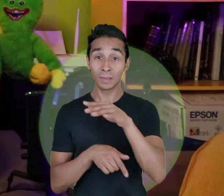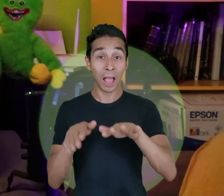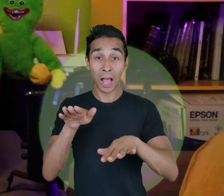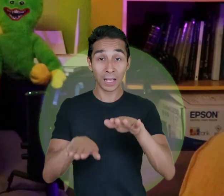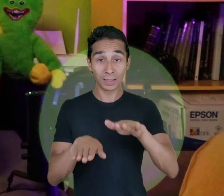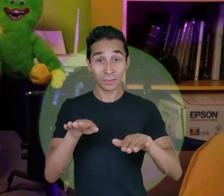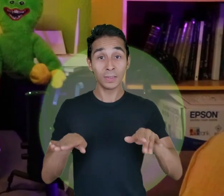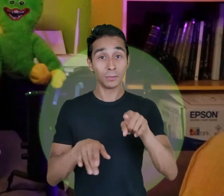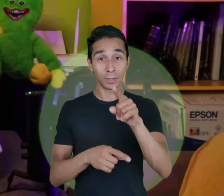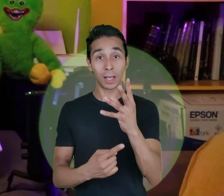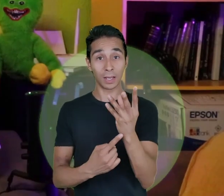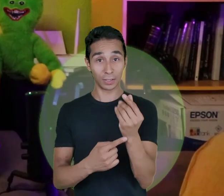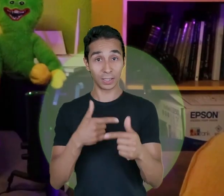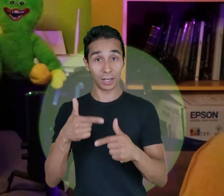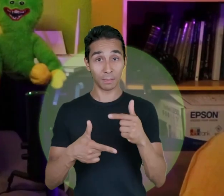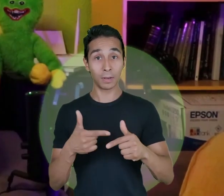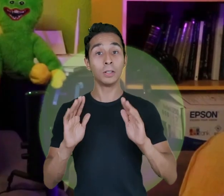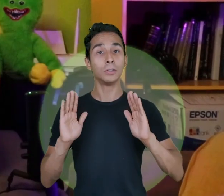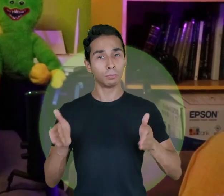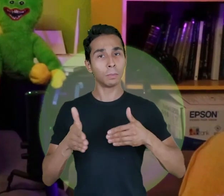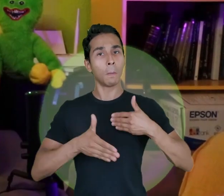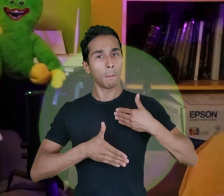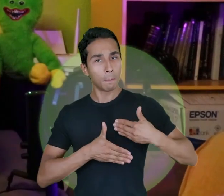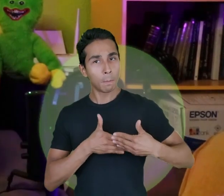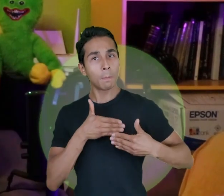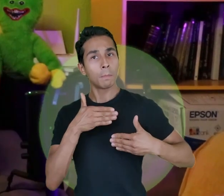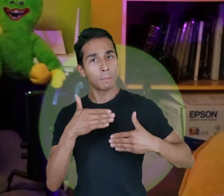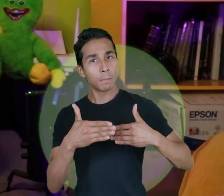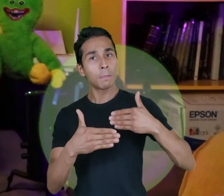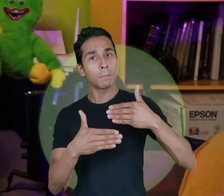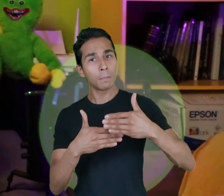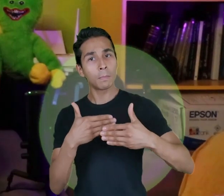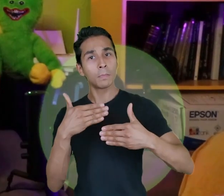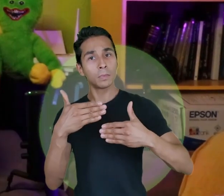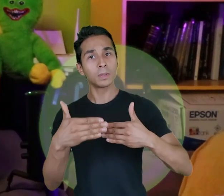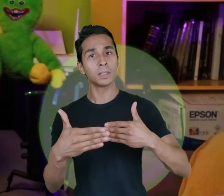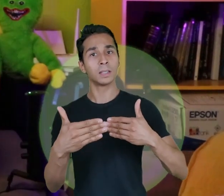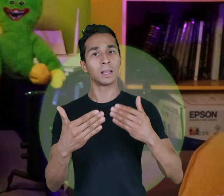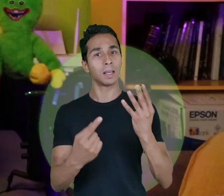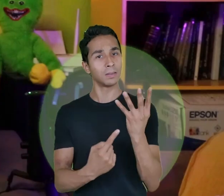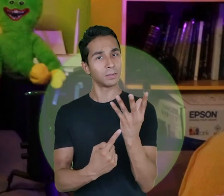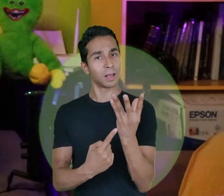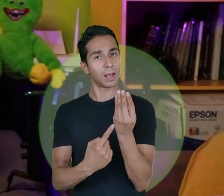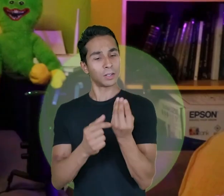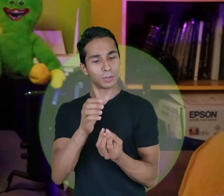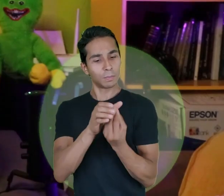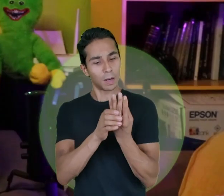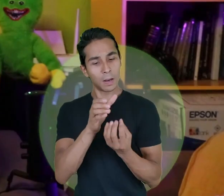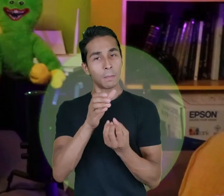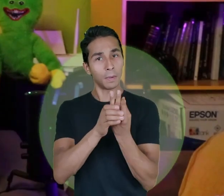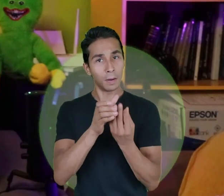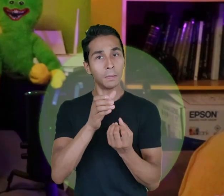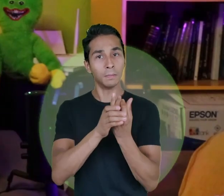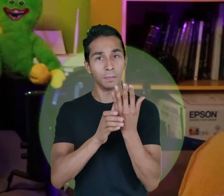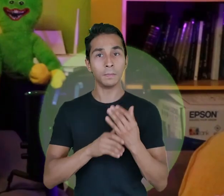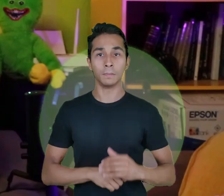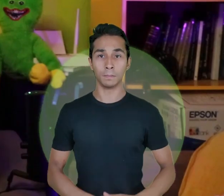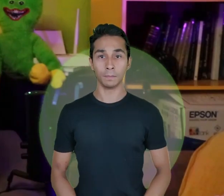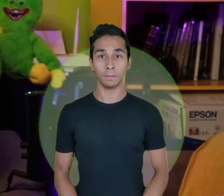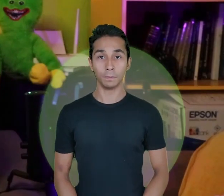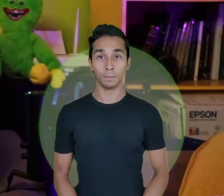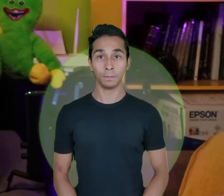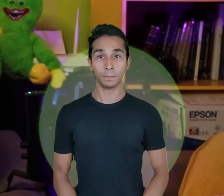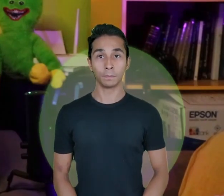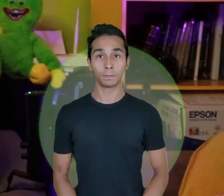produtor, enquanto mestre aí do saber também. Muitas vezes não se ligar que você já está produzindo. A produção ela vai